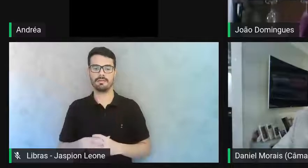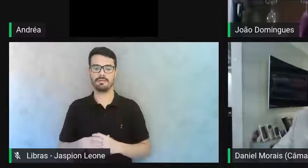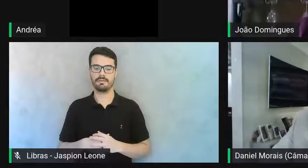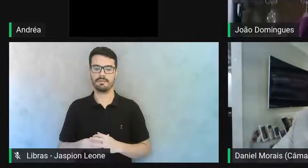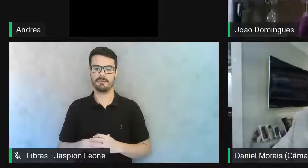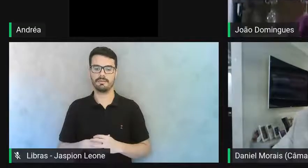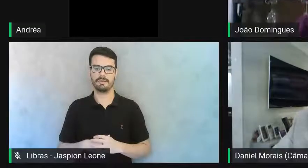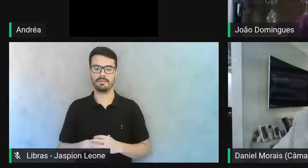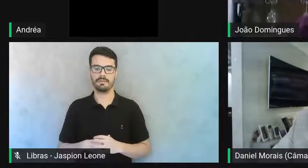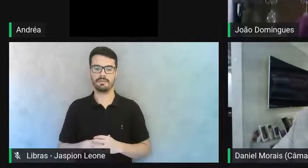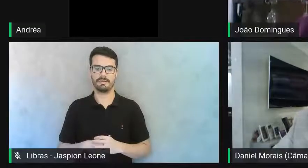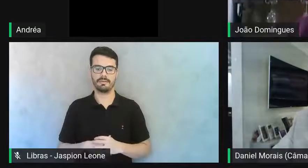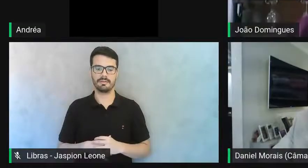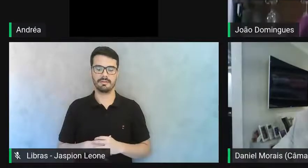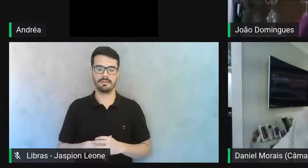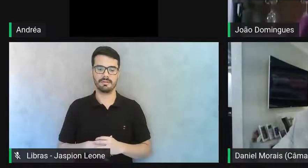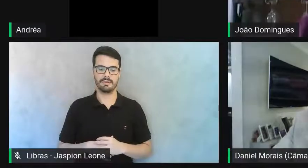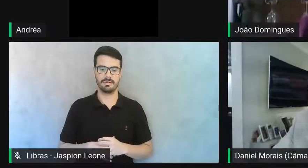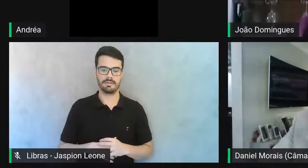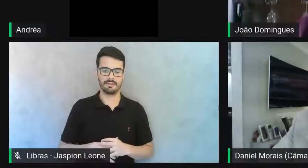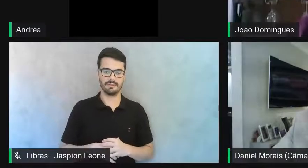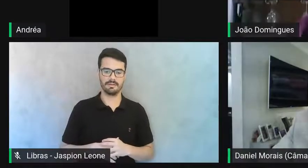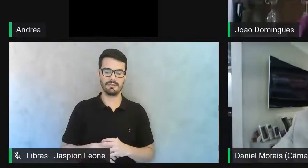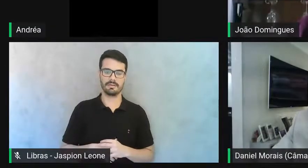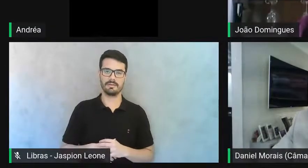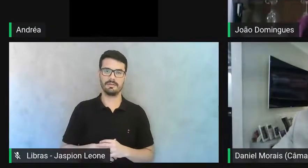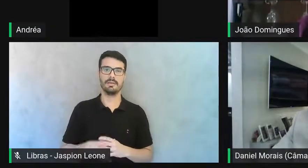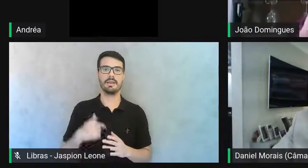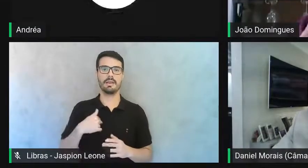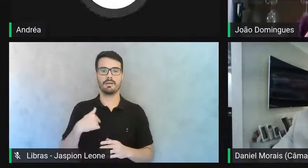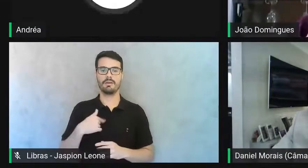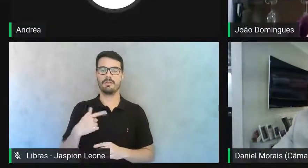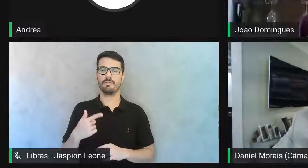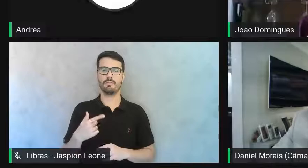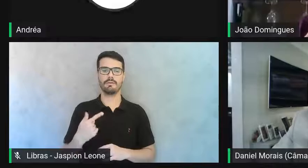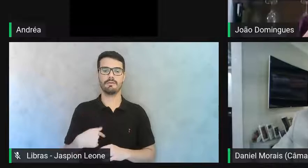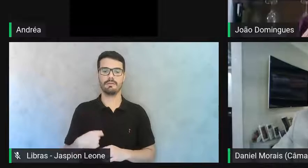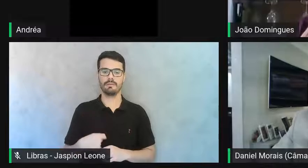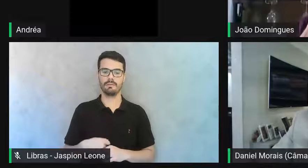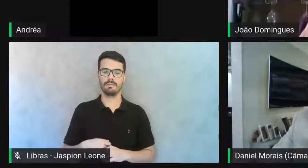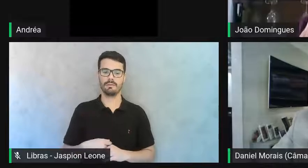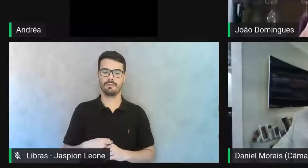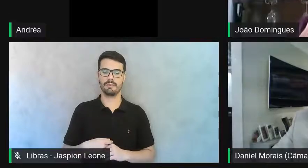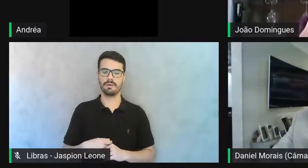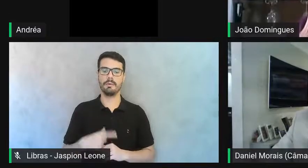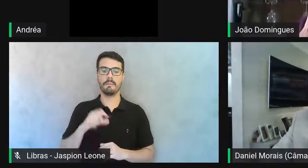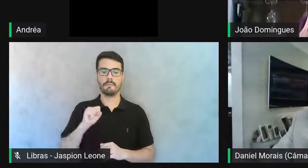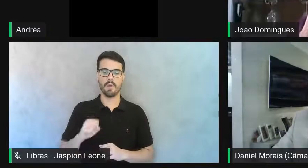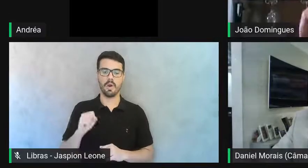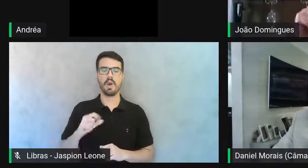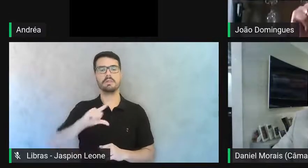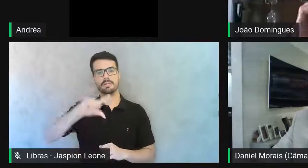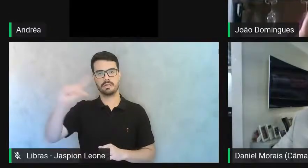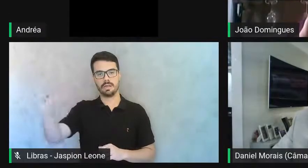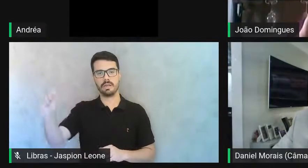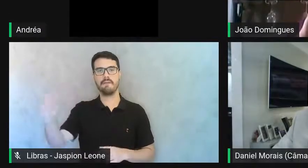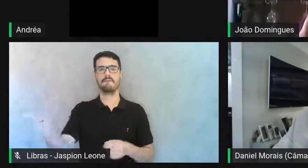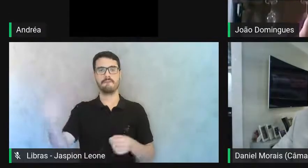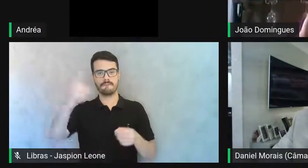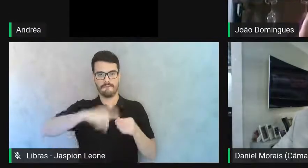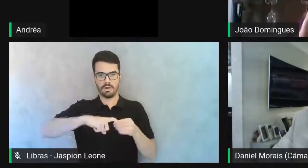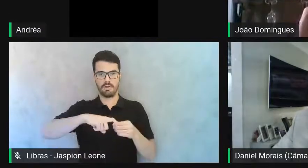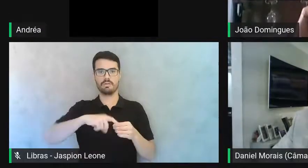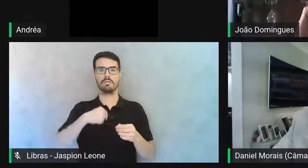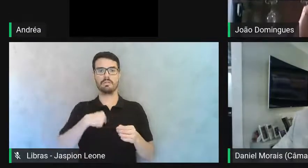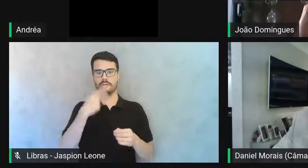mundo tem que ter a sua desconexão. Então acho que eu vou sair. Não, tá André, bem. você pode sair e volta, que eu vou fazer uma